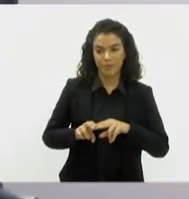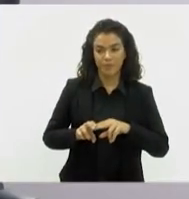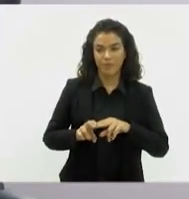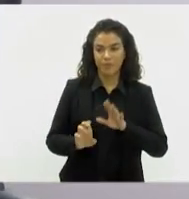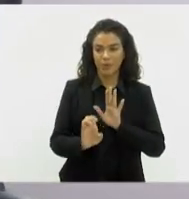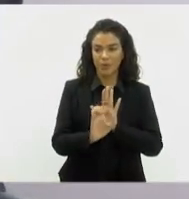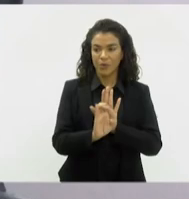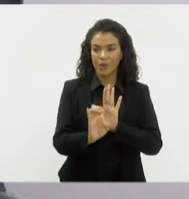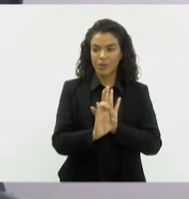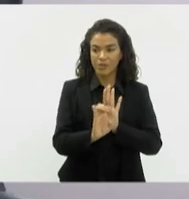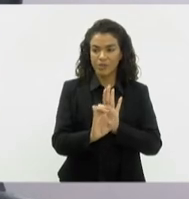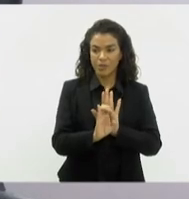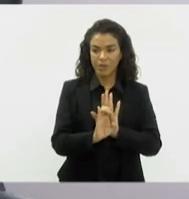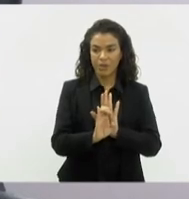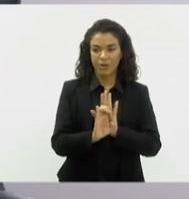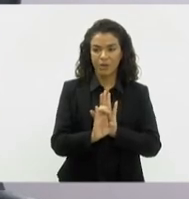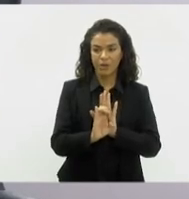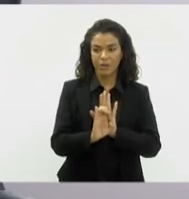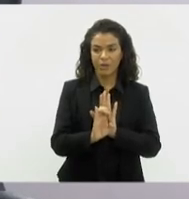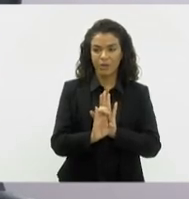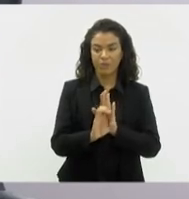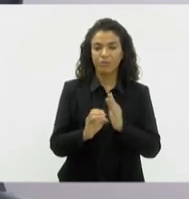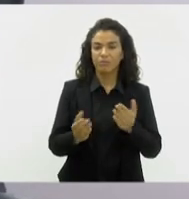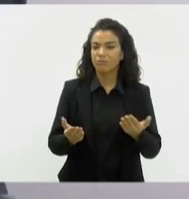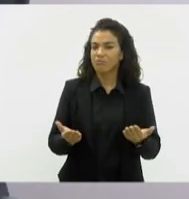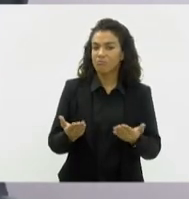está aqui? Cadê o edital?